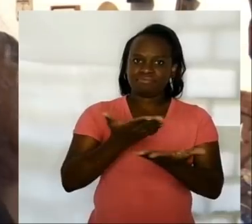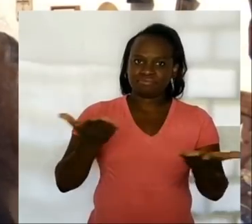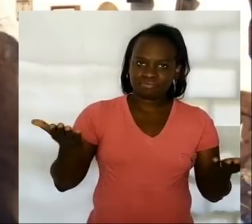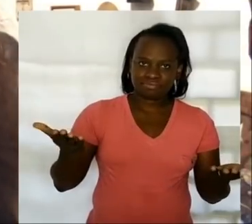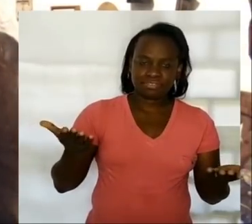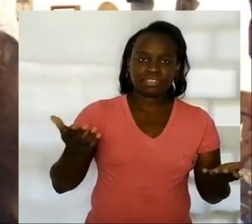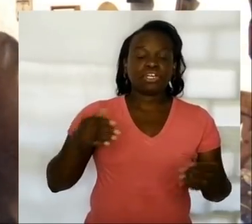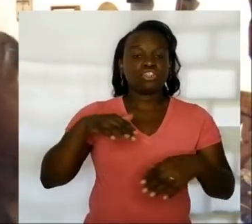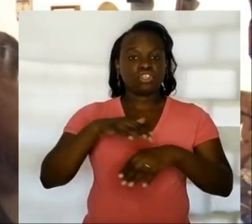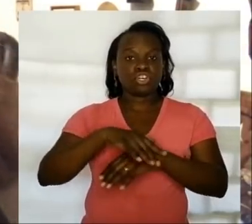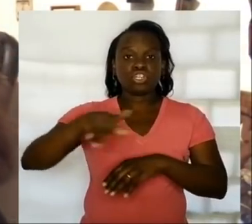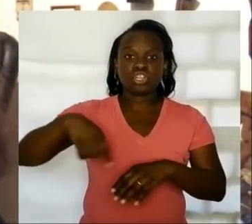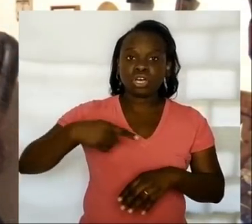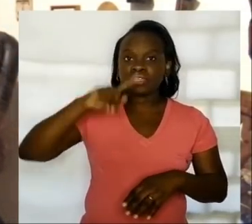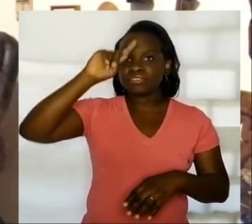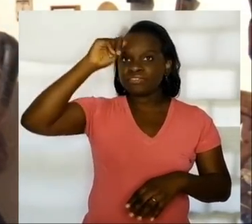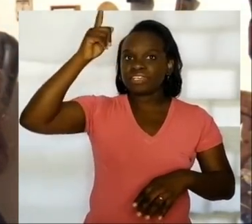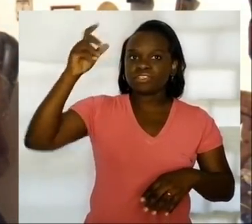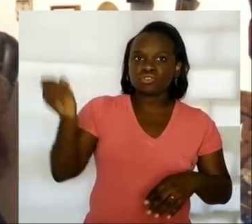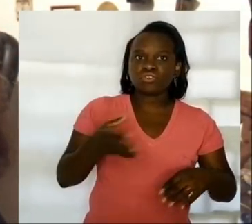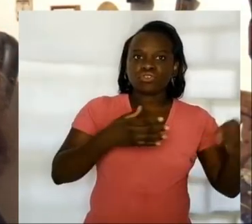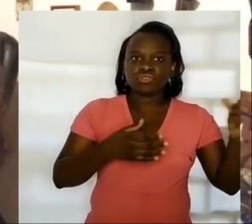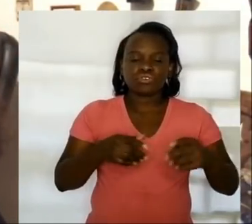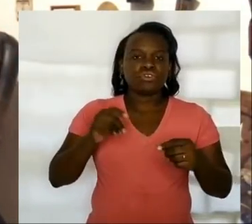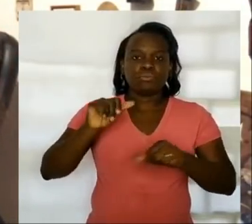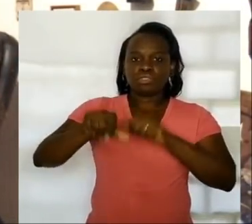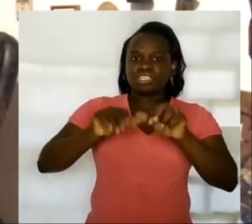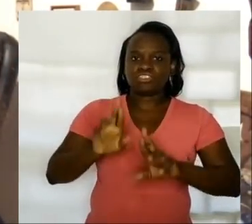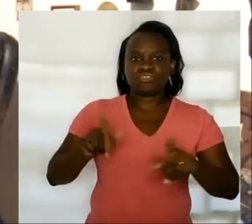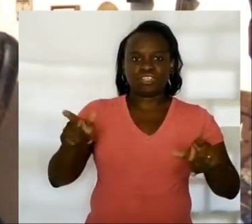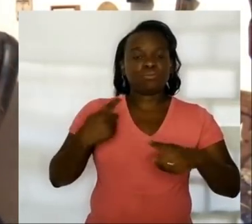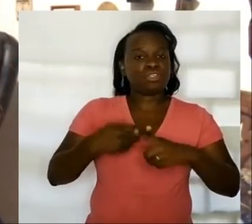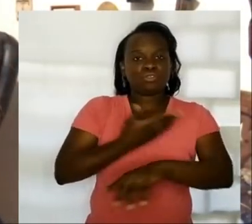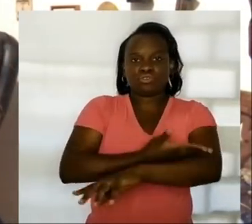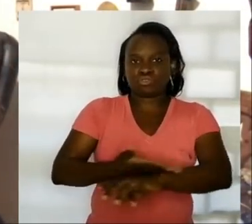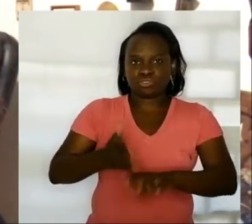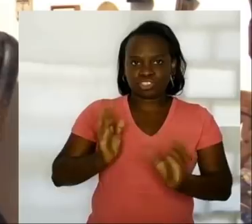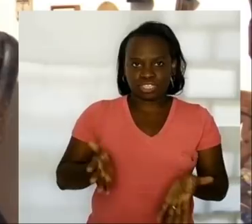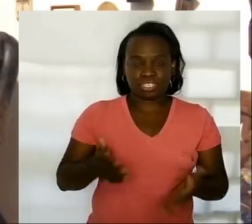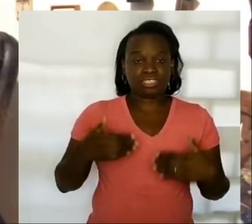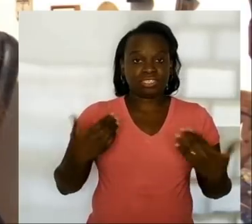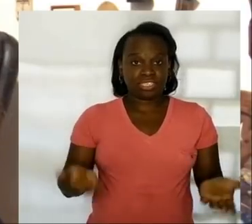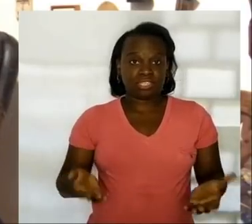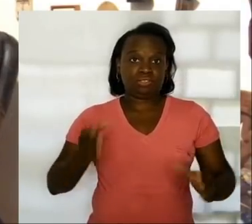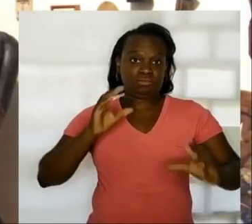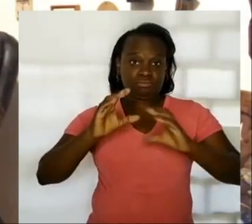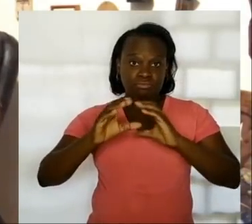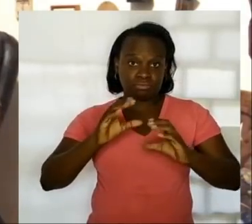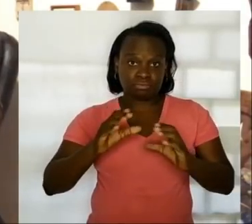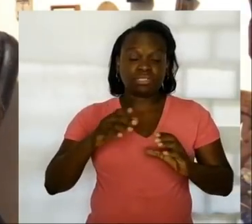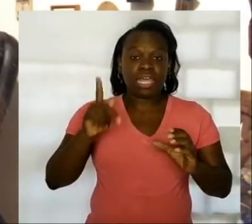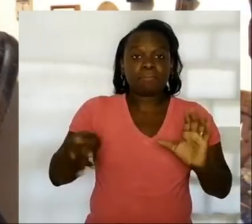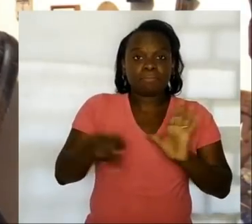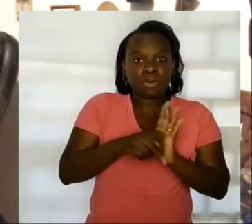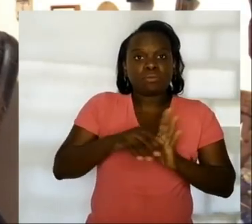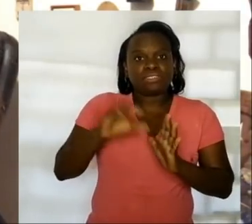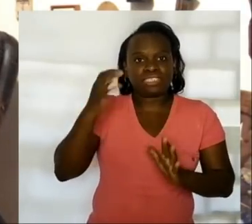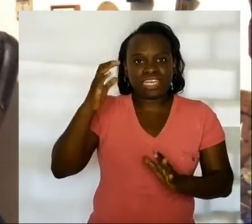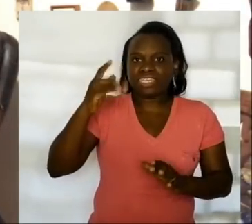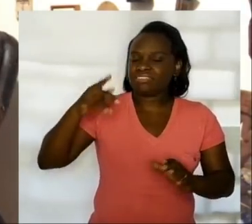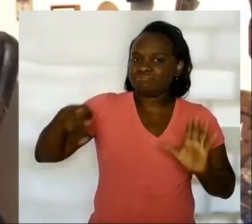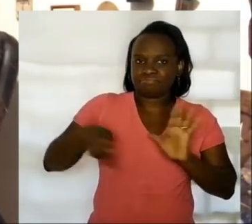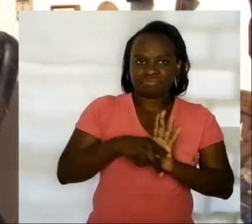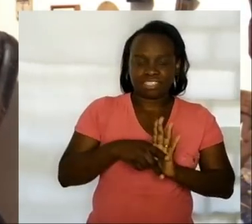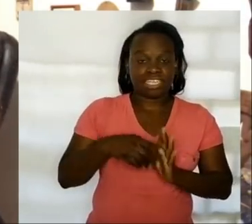Boa noite, colegas. Uma noite em que nos reinventamos para fazer diferente aquilo que sempre fizemos. Afinal, a comunicação entre pares está no